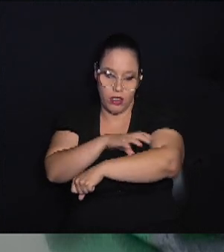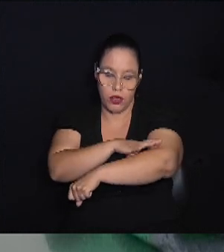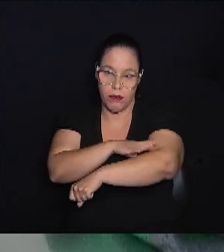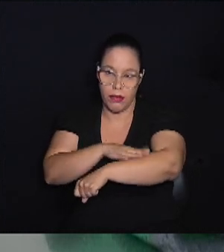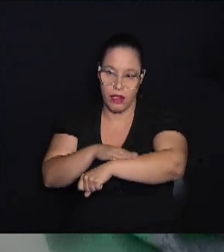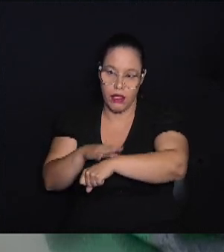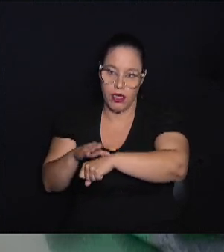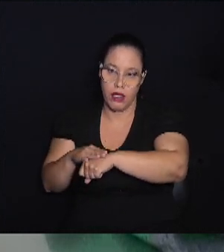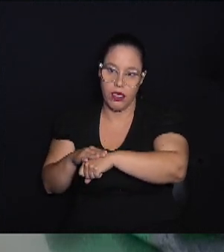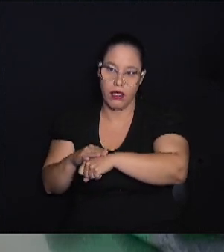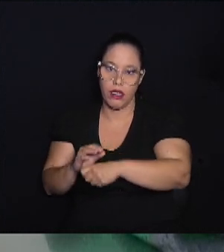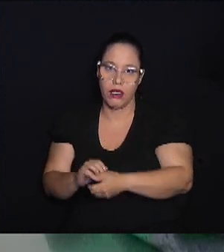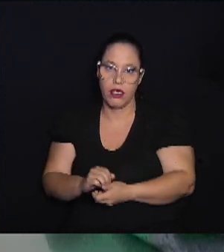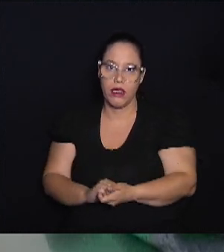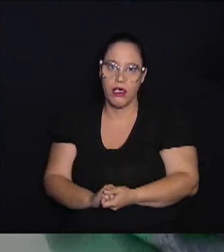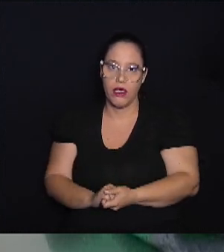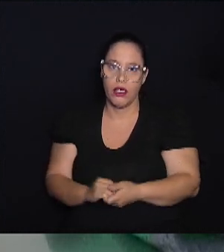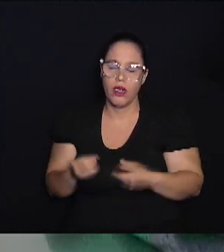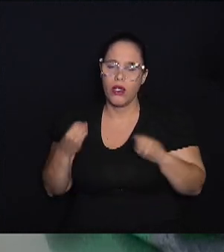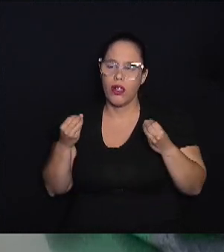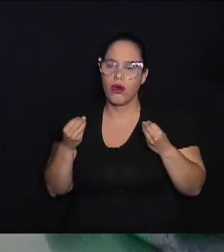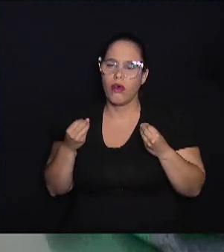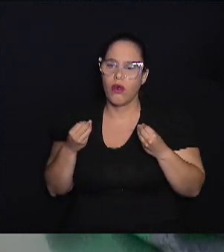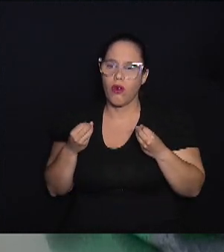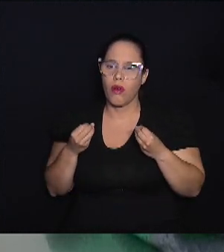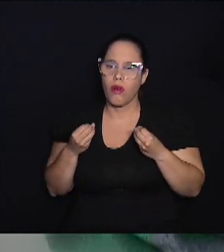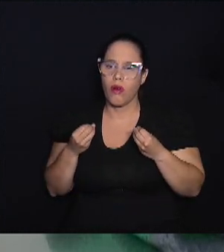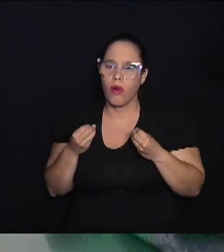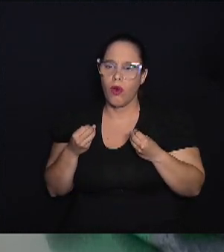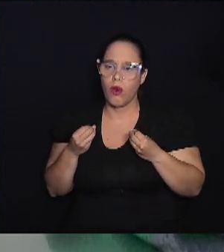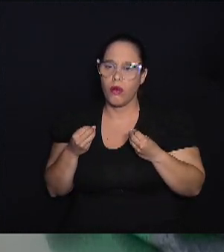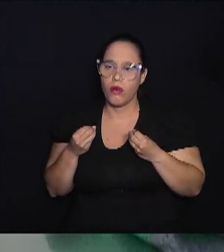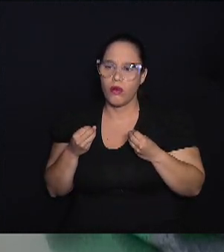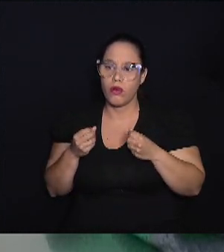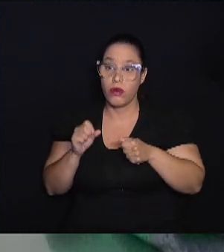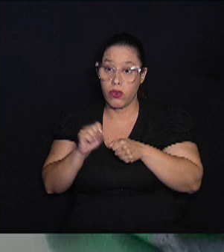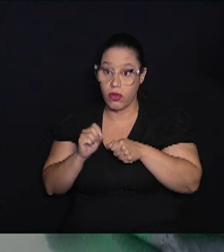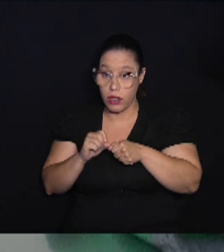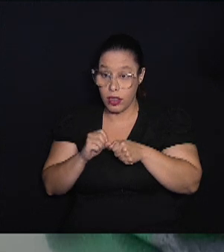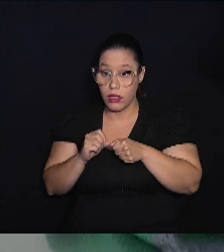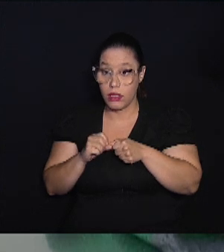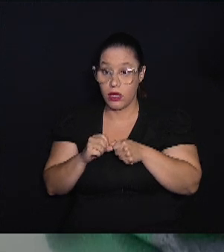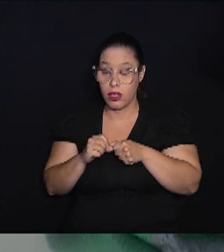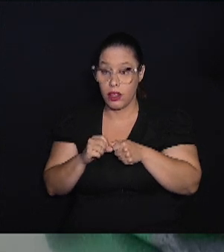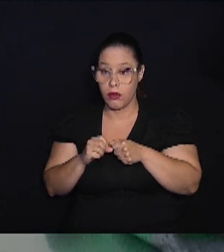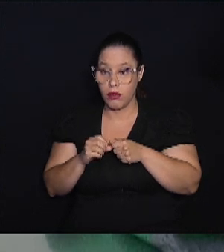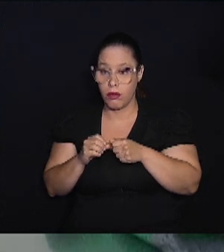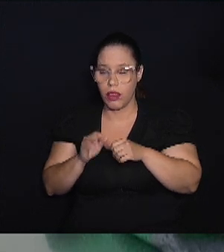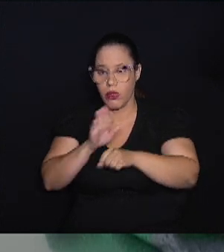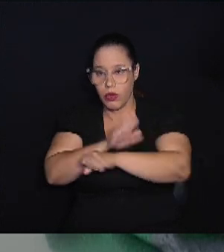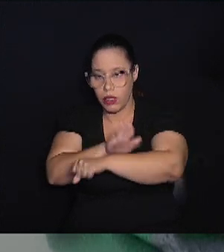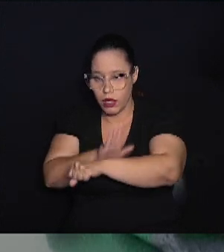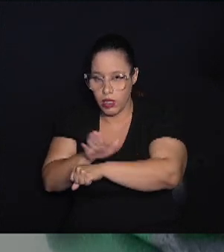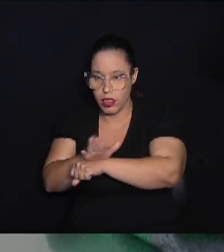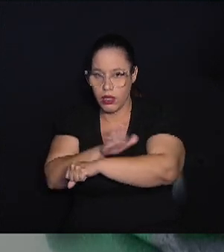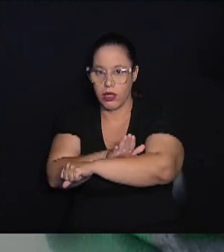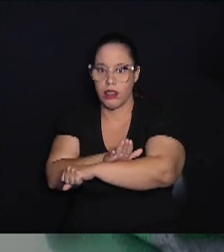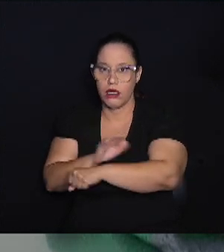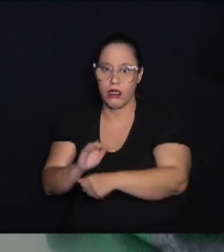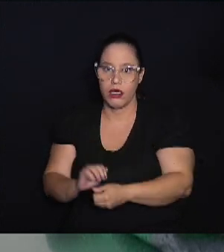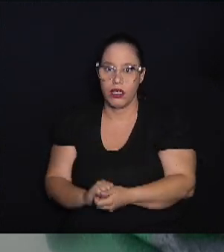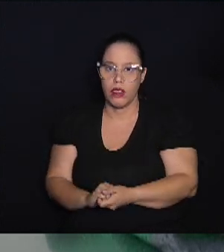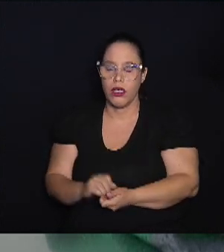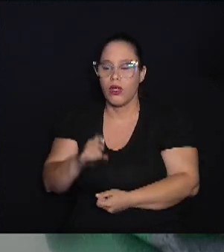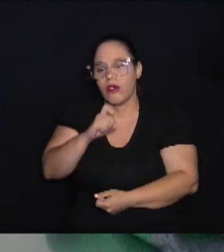um produto e tem que estar sempre peladinho, como que funciona o cuidado com esses animais dentro de casa na época do